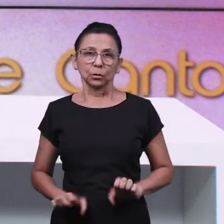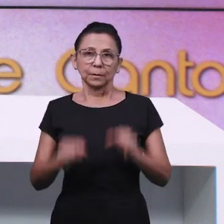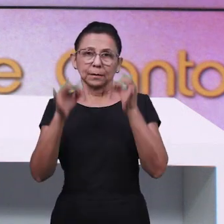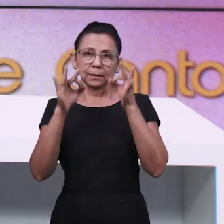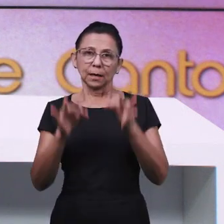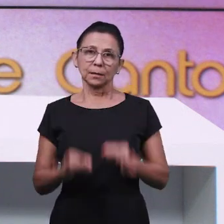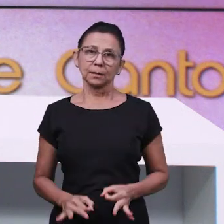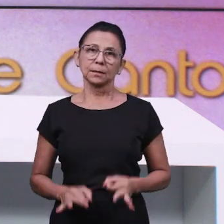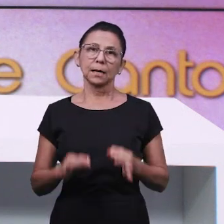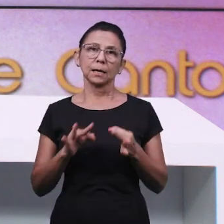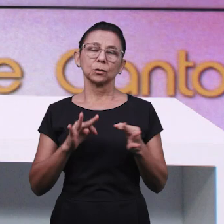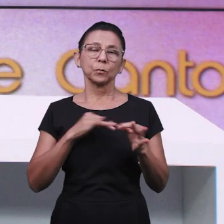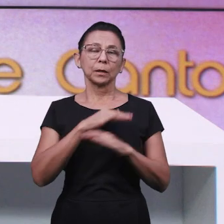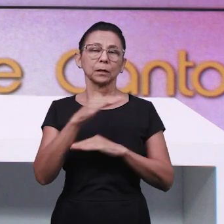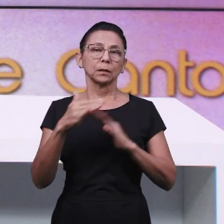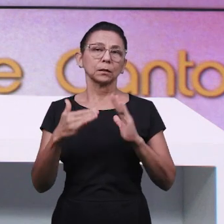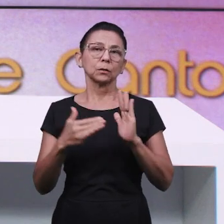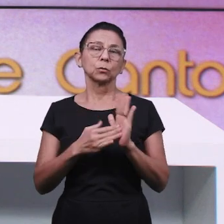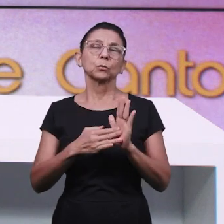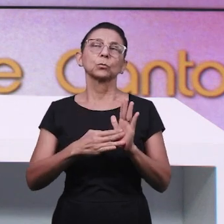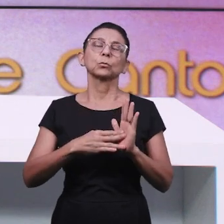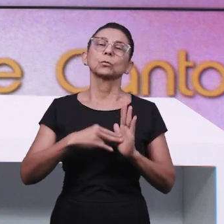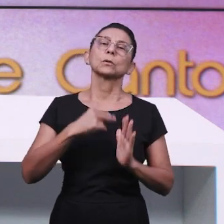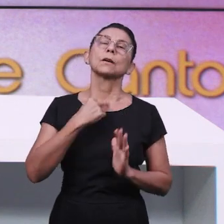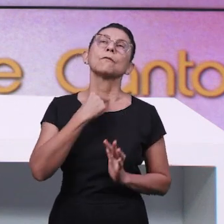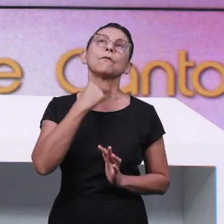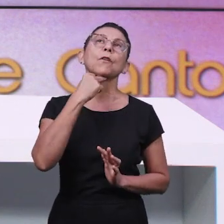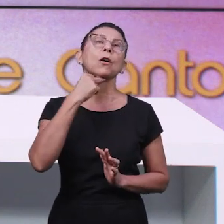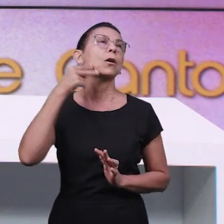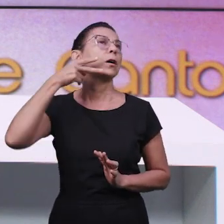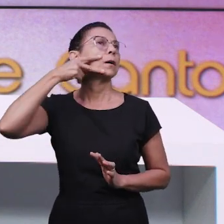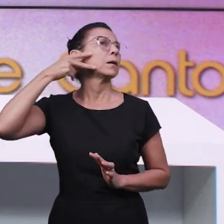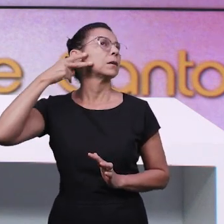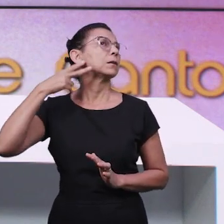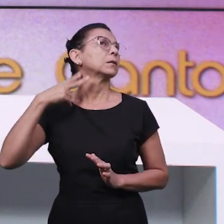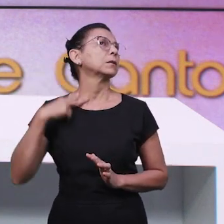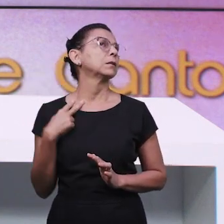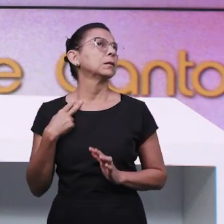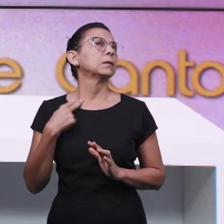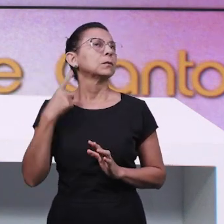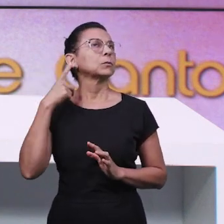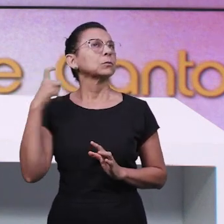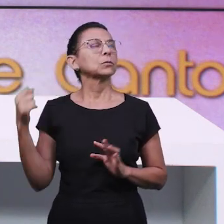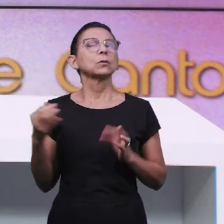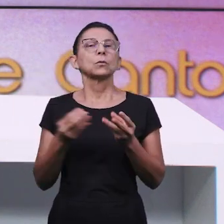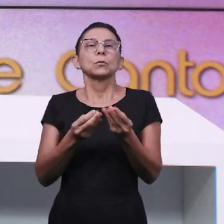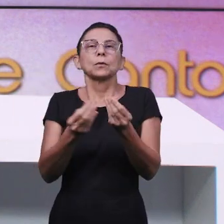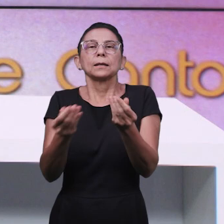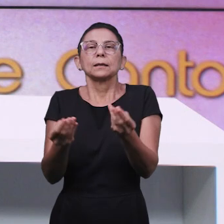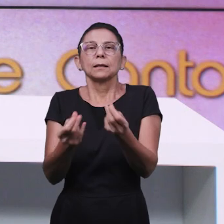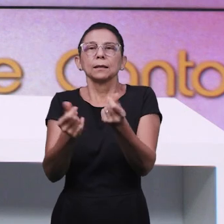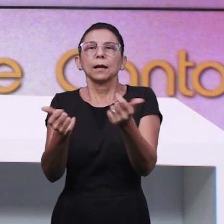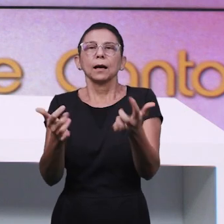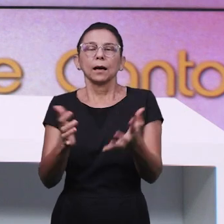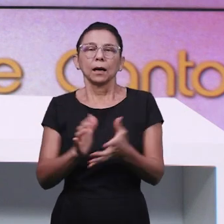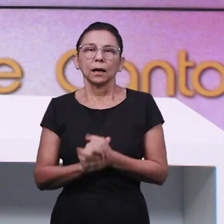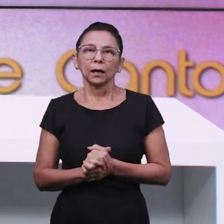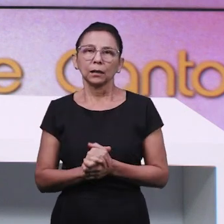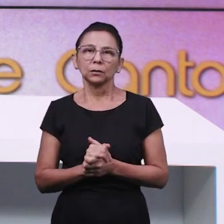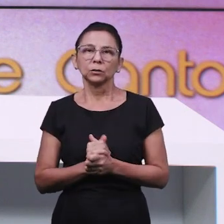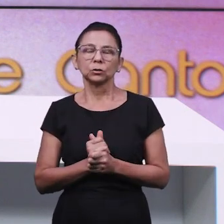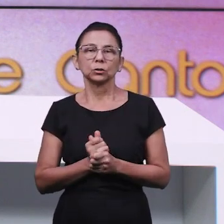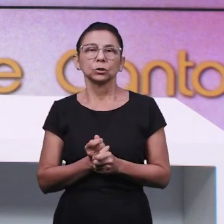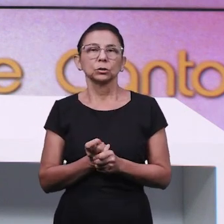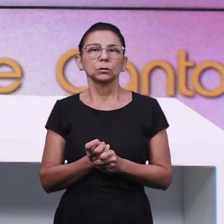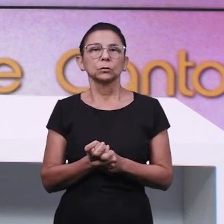filtro também trabalhe, para que a ressonância seja de qualidade. A coordenação de todo